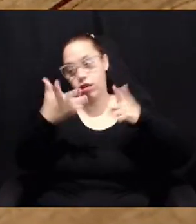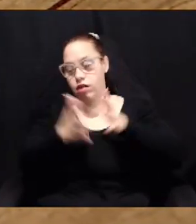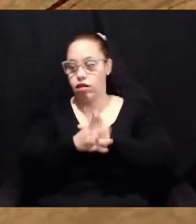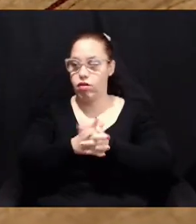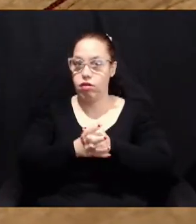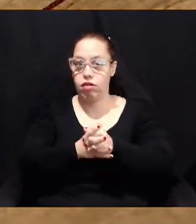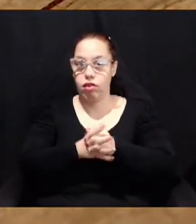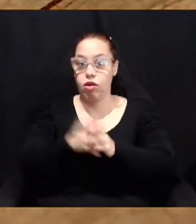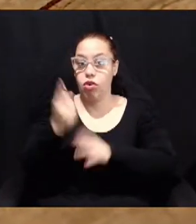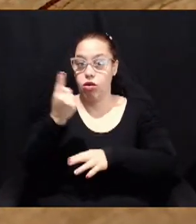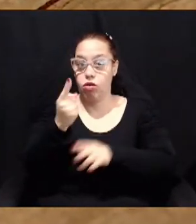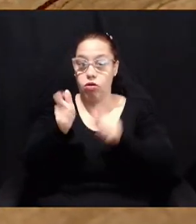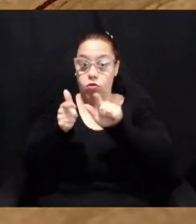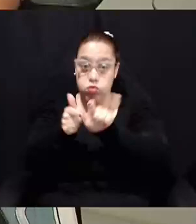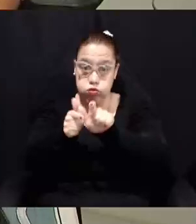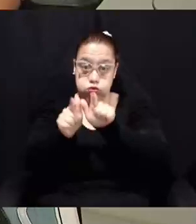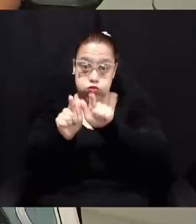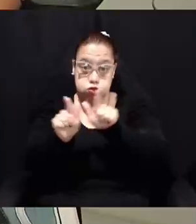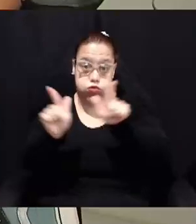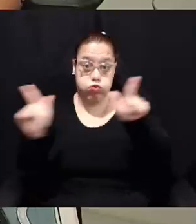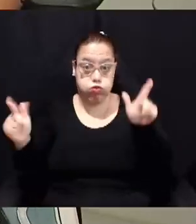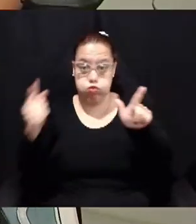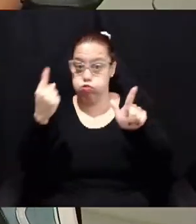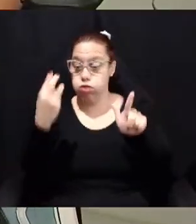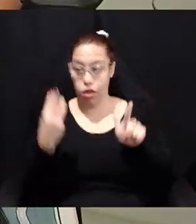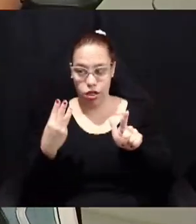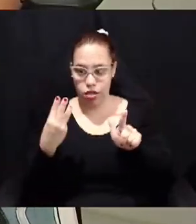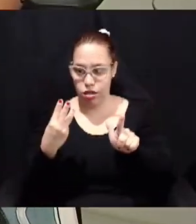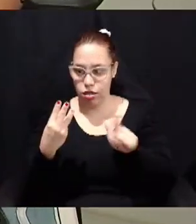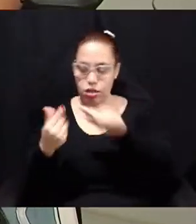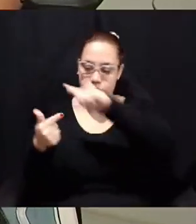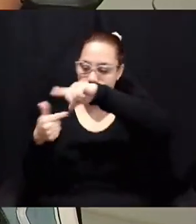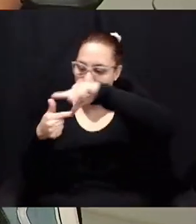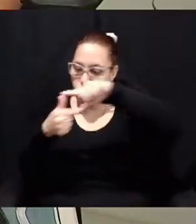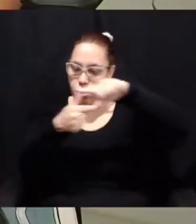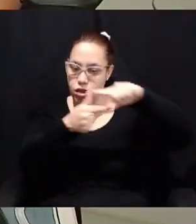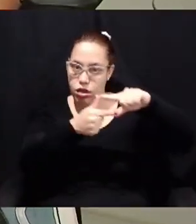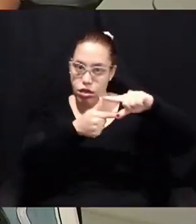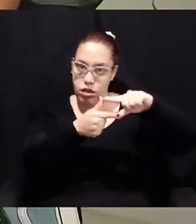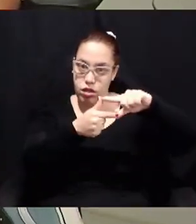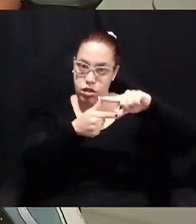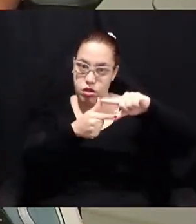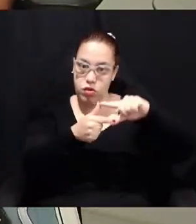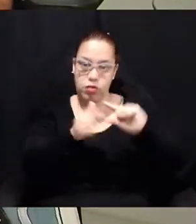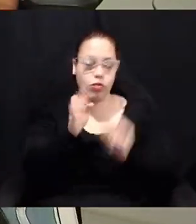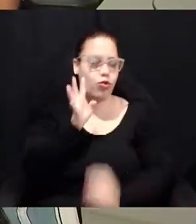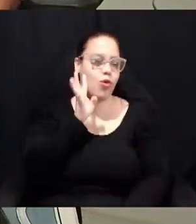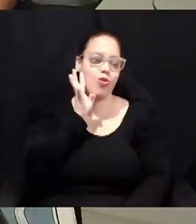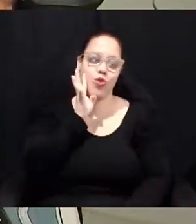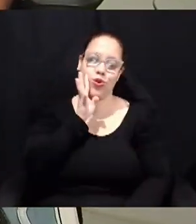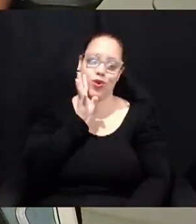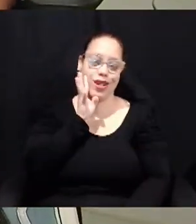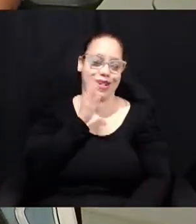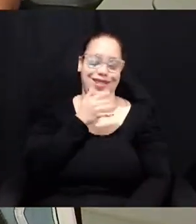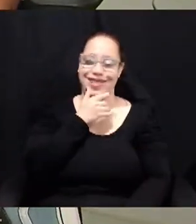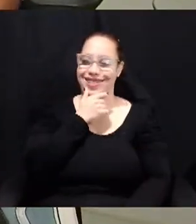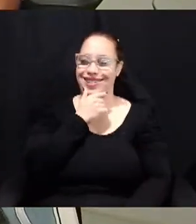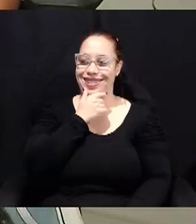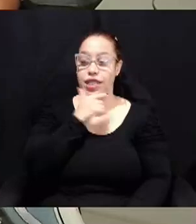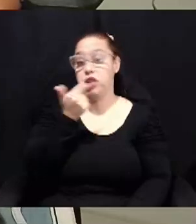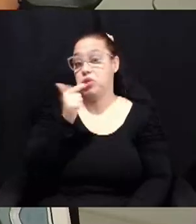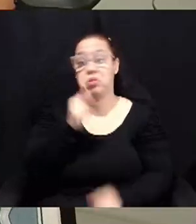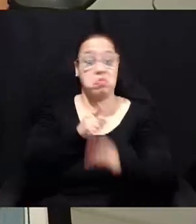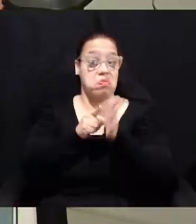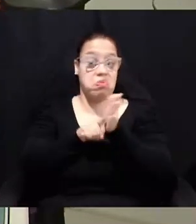tirinha gigante de 13 quadros e aí todos os naipes do baralho. E ficou muito legal, assim. E não existia. Eu pesquisei, perguntei